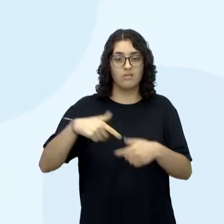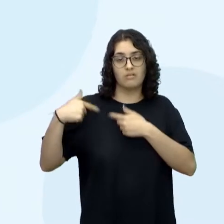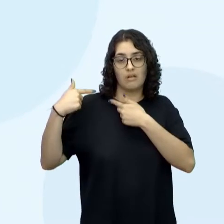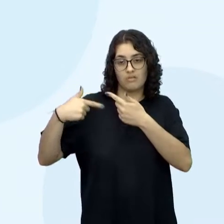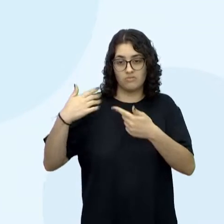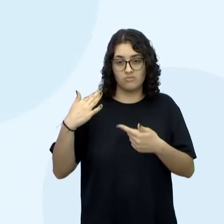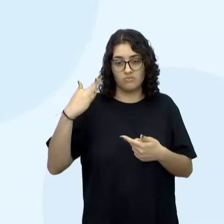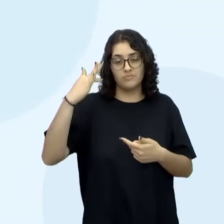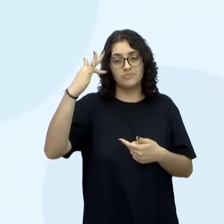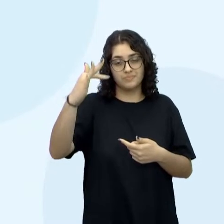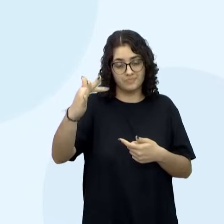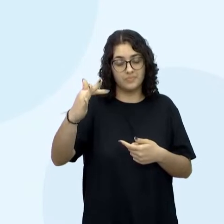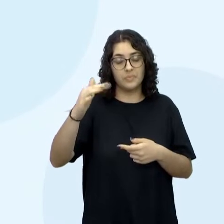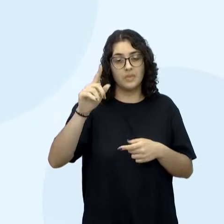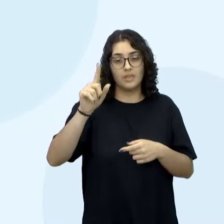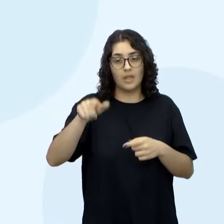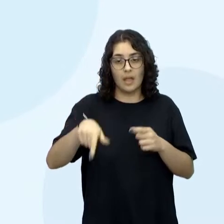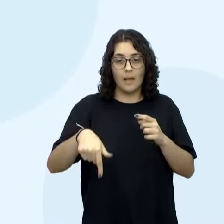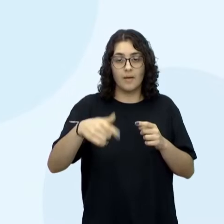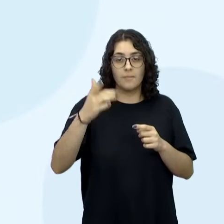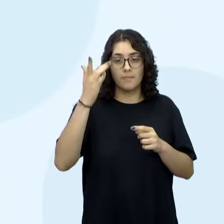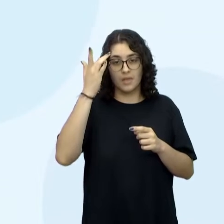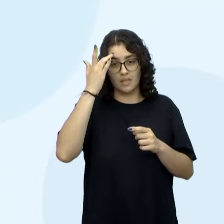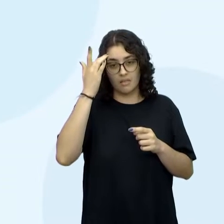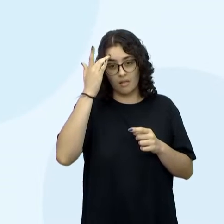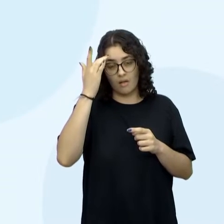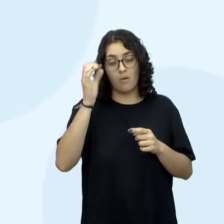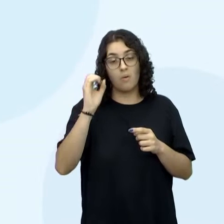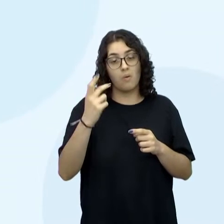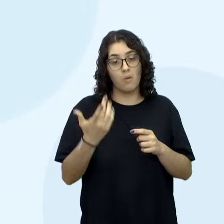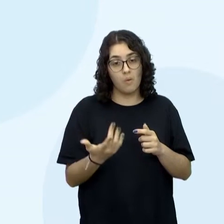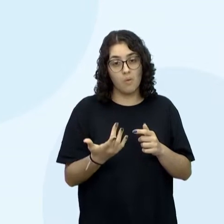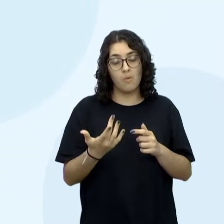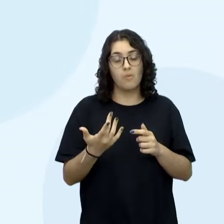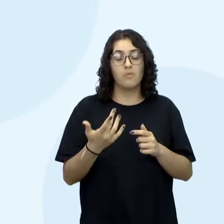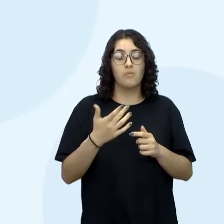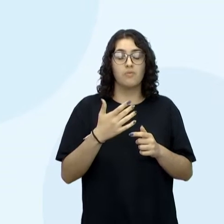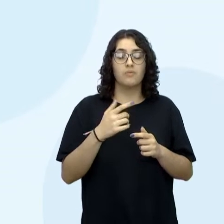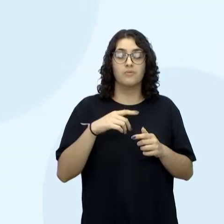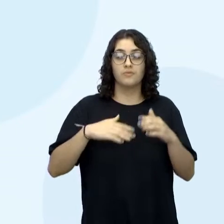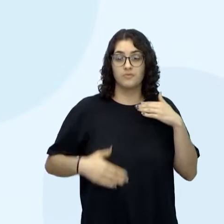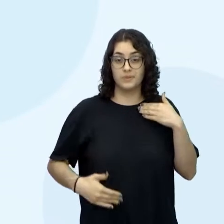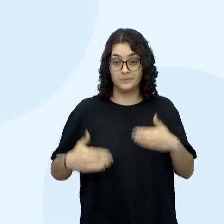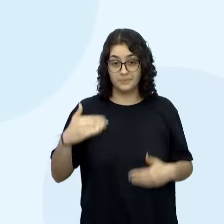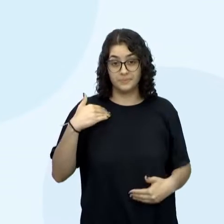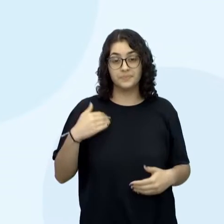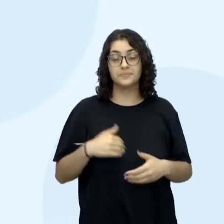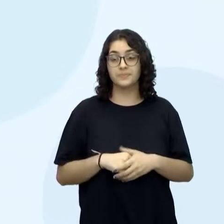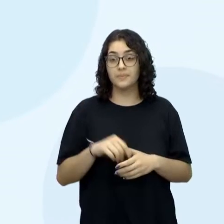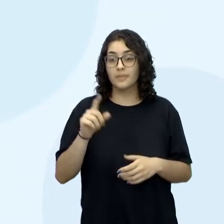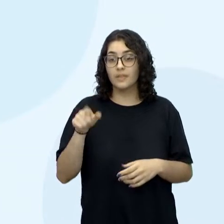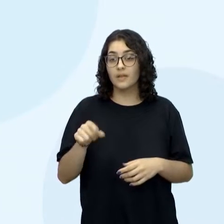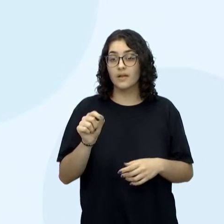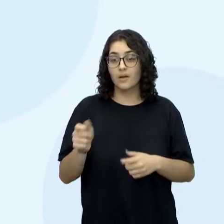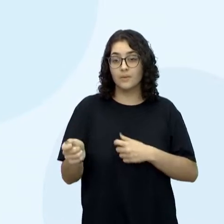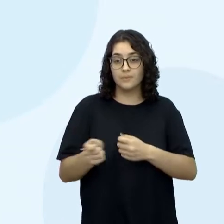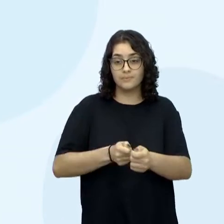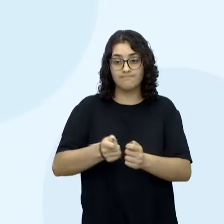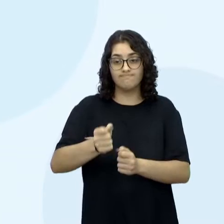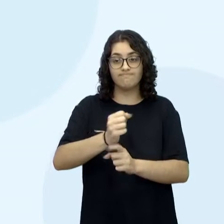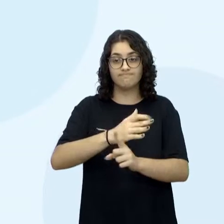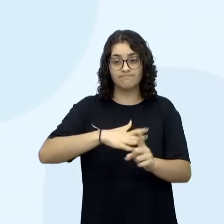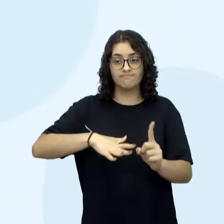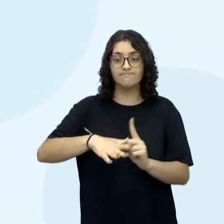gerações, seja física ou mentalmente. Ou seja, aí já está mostrando, né? Controle social,